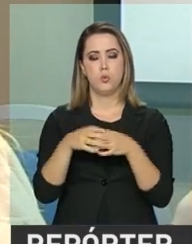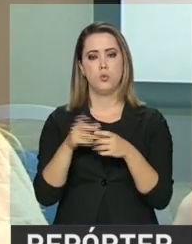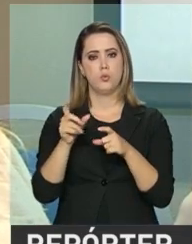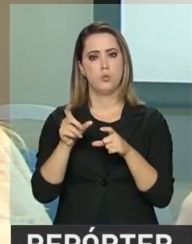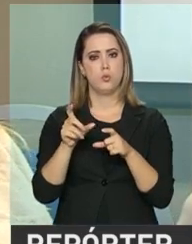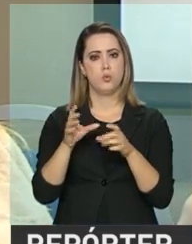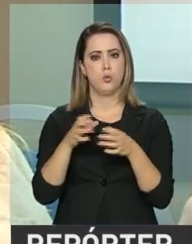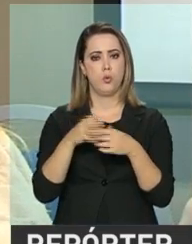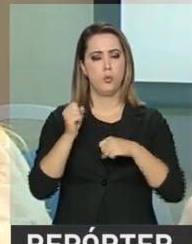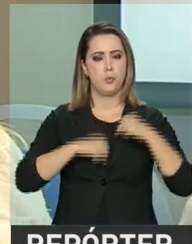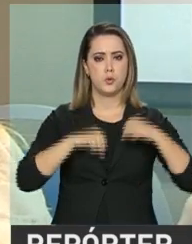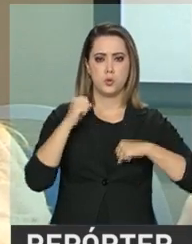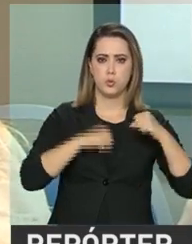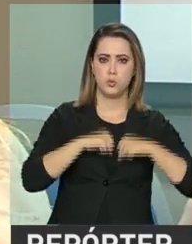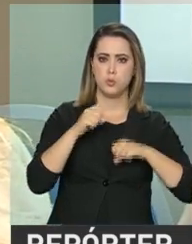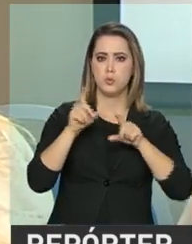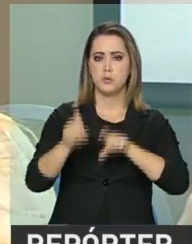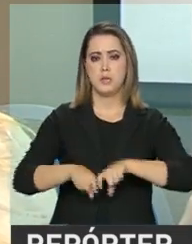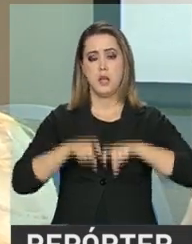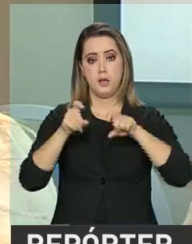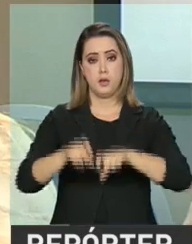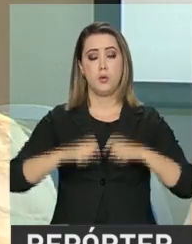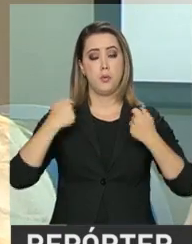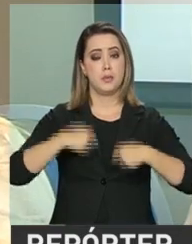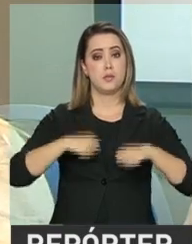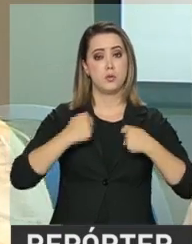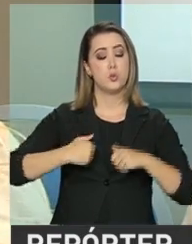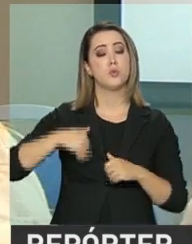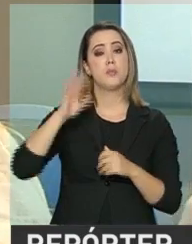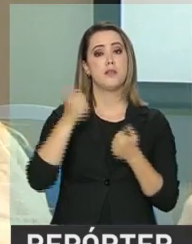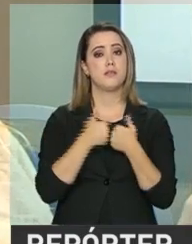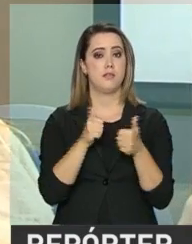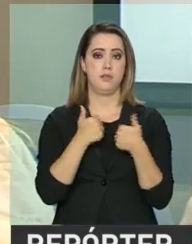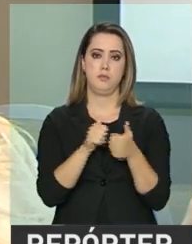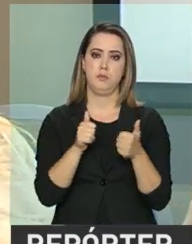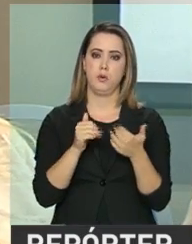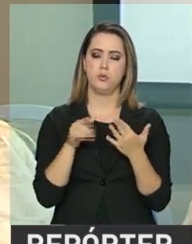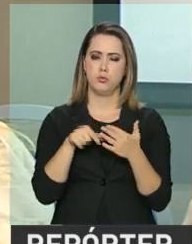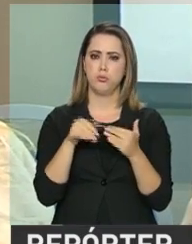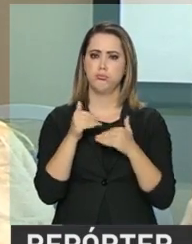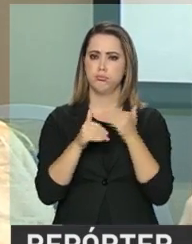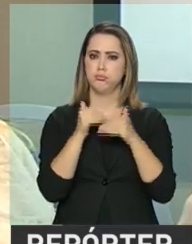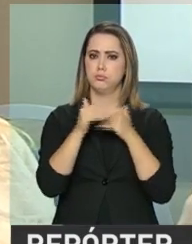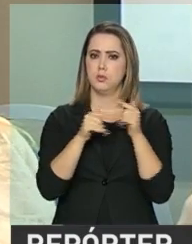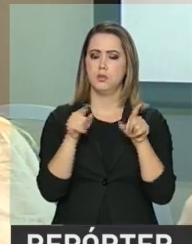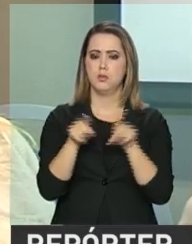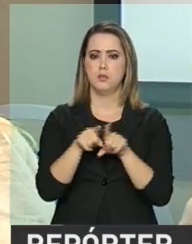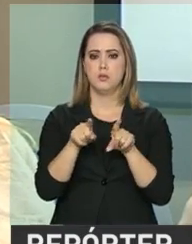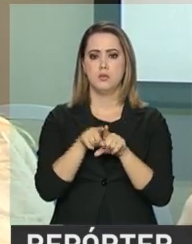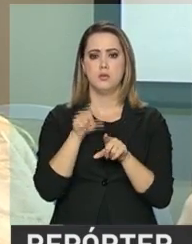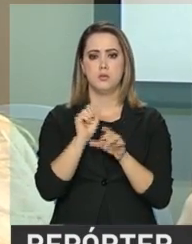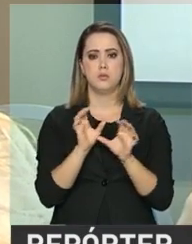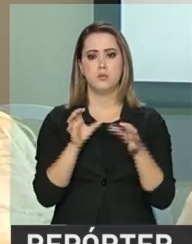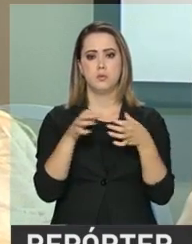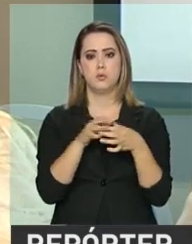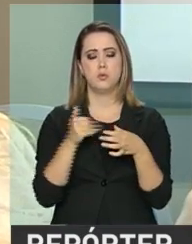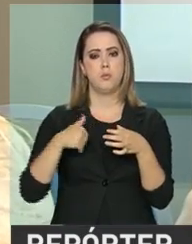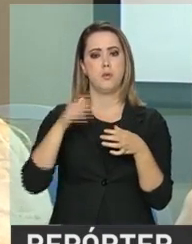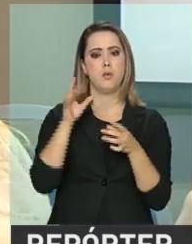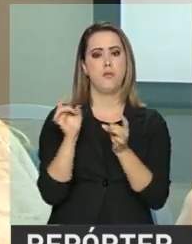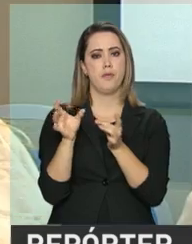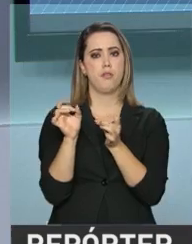dos setores industriais e agrícola, e também o setor foi beneficiado pelo maior volume